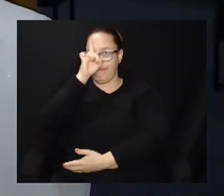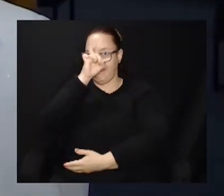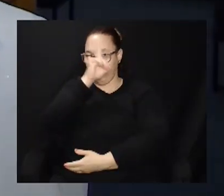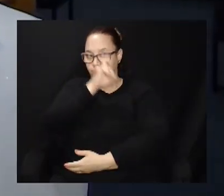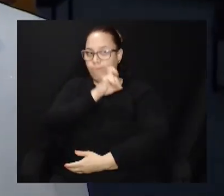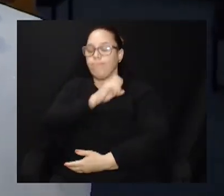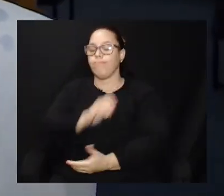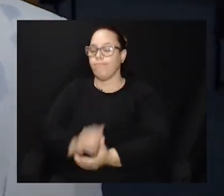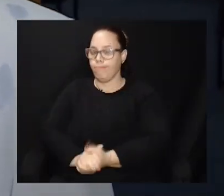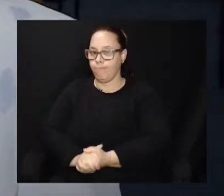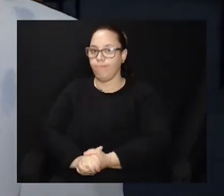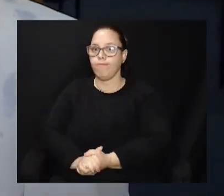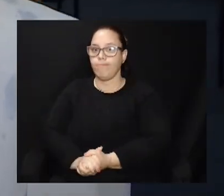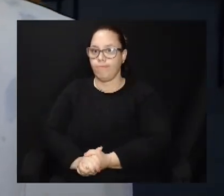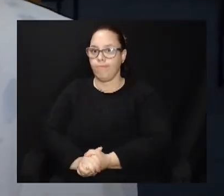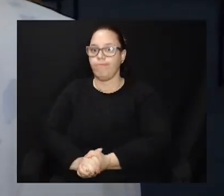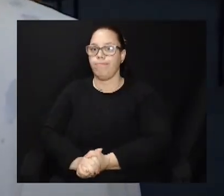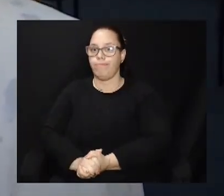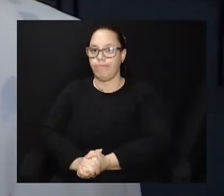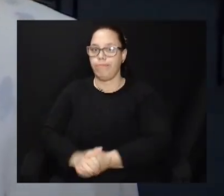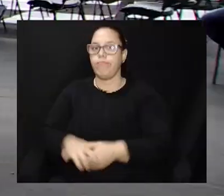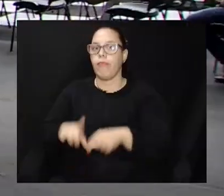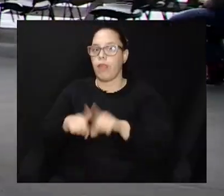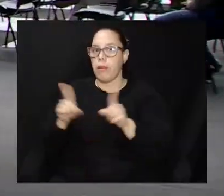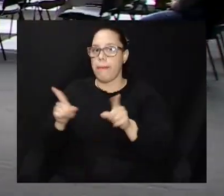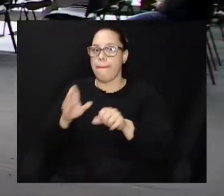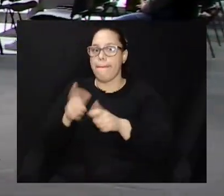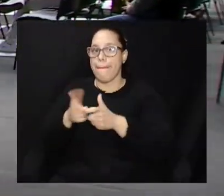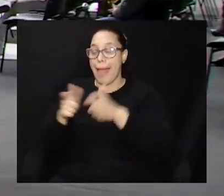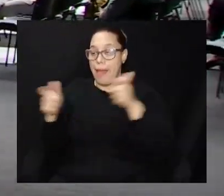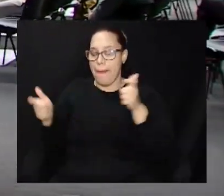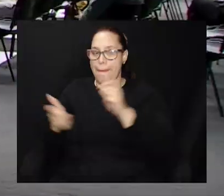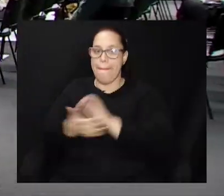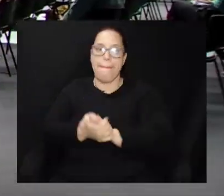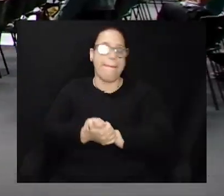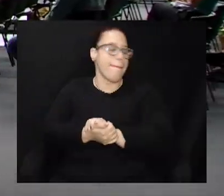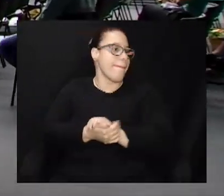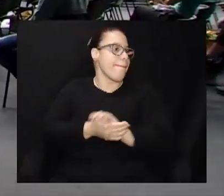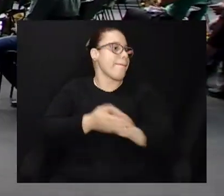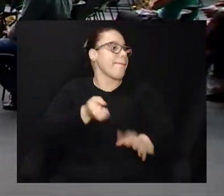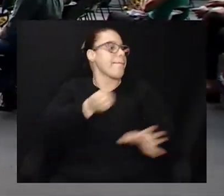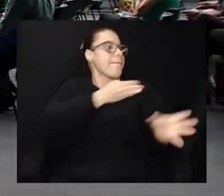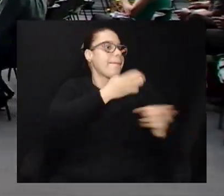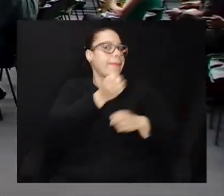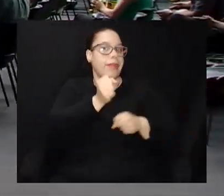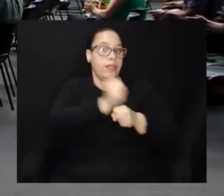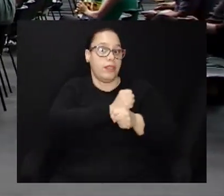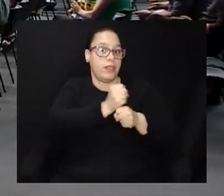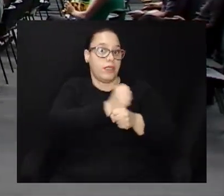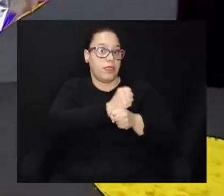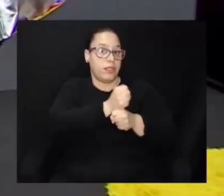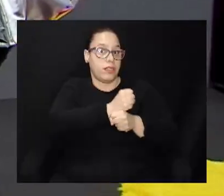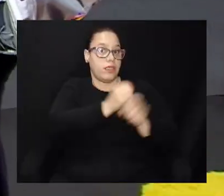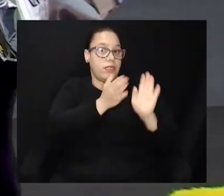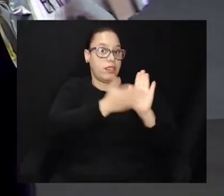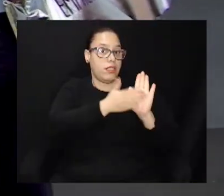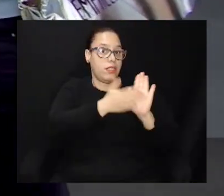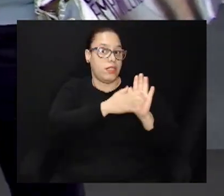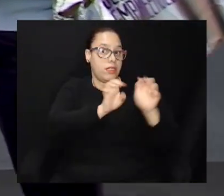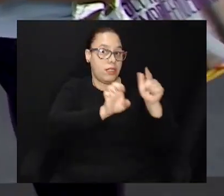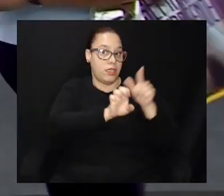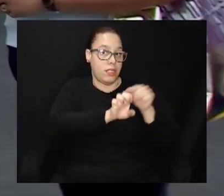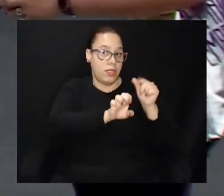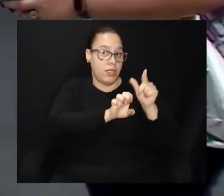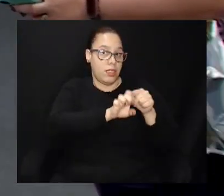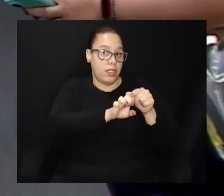são muitos, né? Mas cada vez são maiores. Uma das novidades deste ano será a Trilha do Empreendedor, uma série